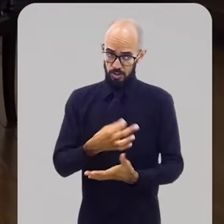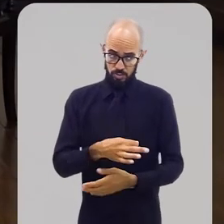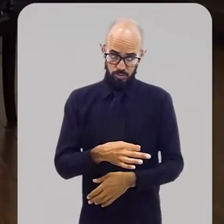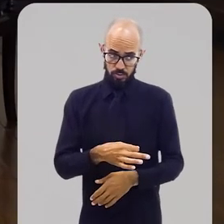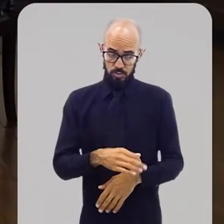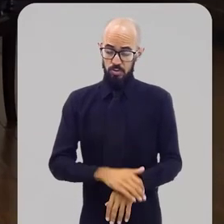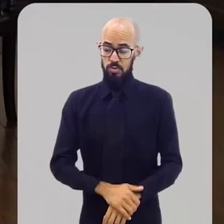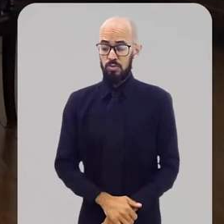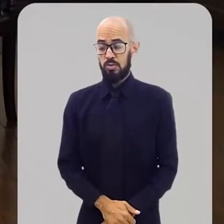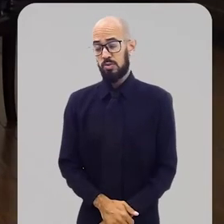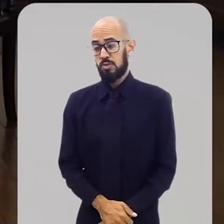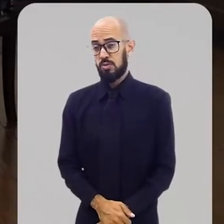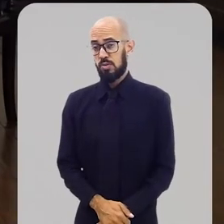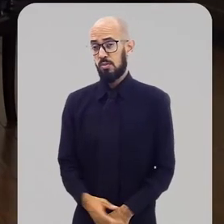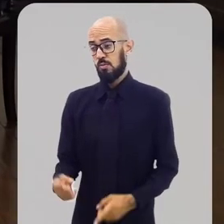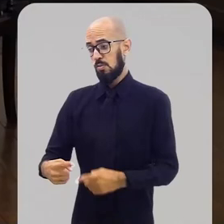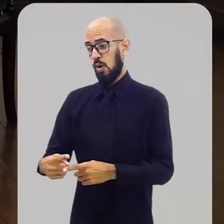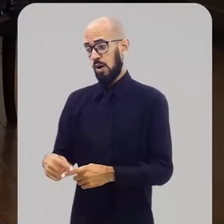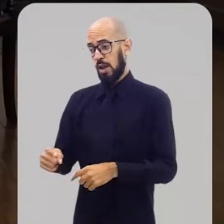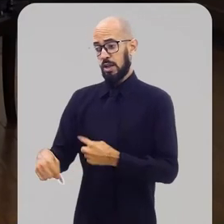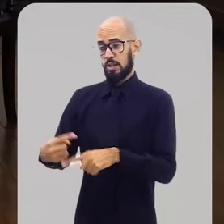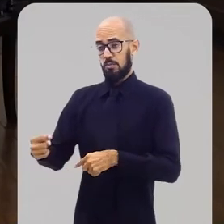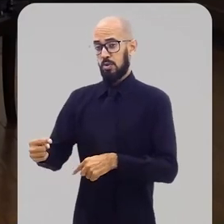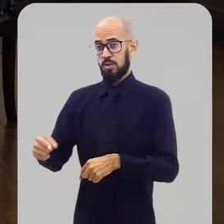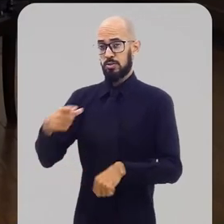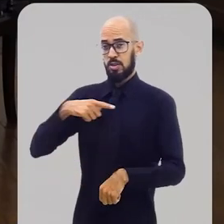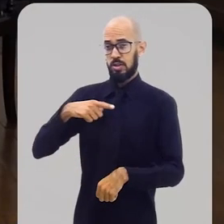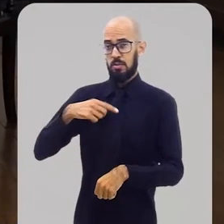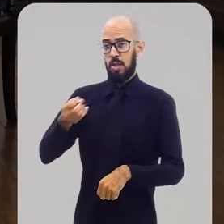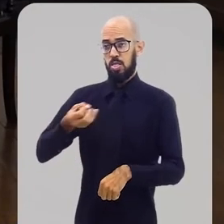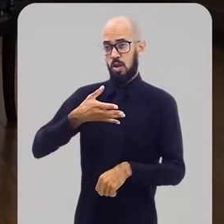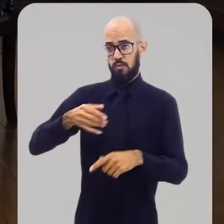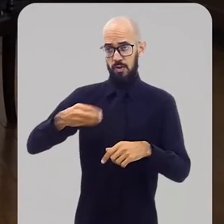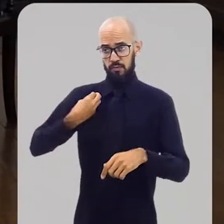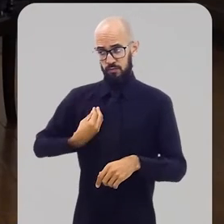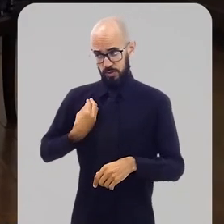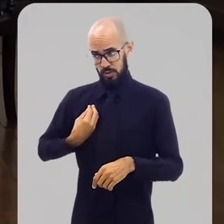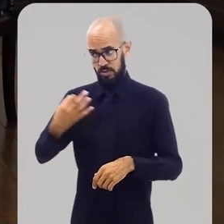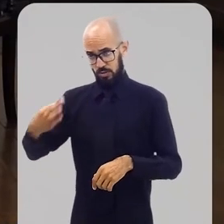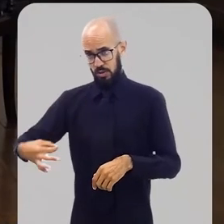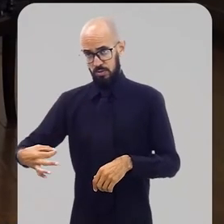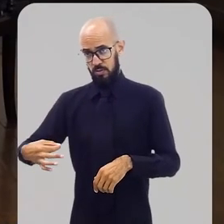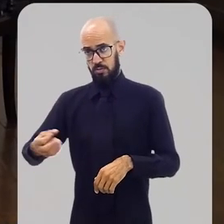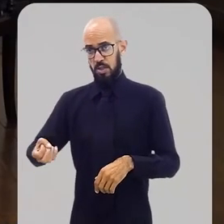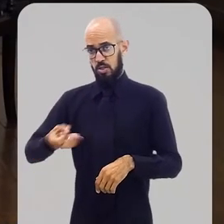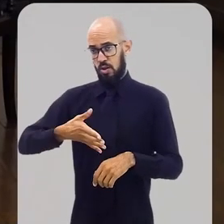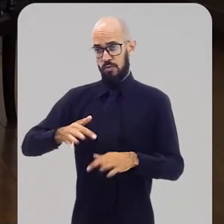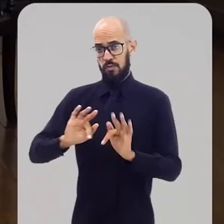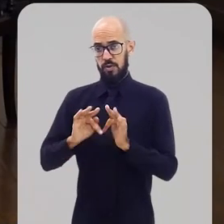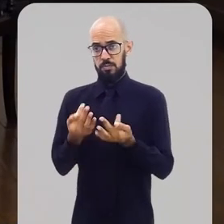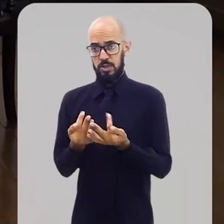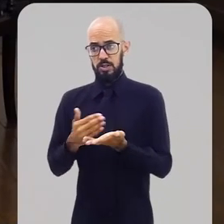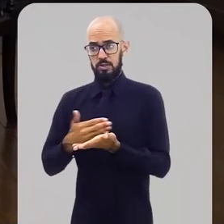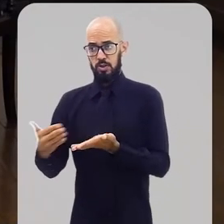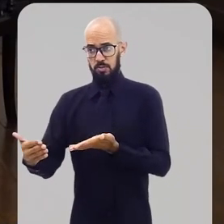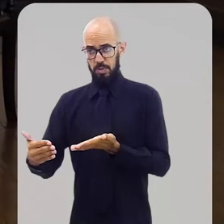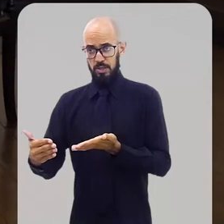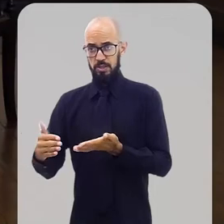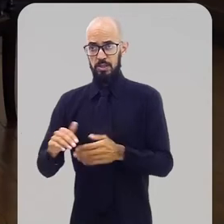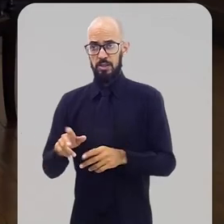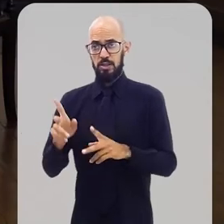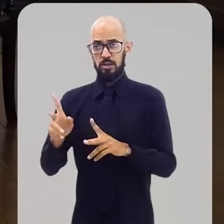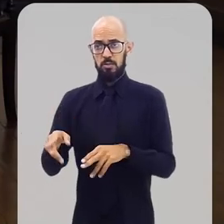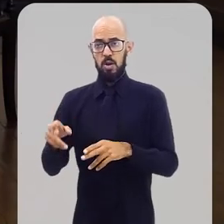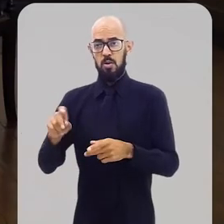casamento é porque a partir daí parte uma nova vida assim é uma nova família que se